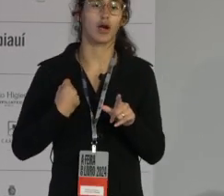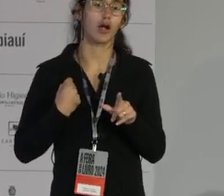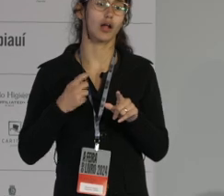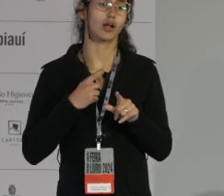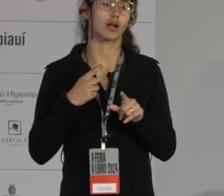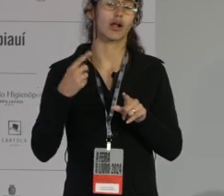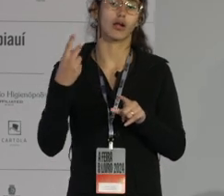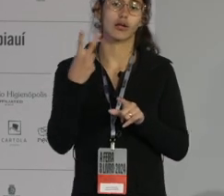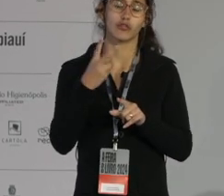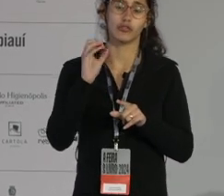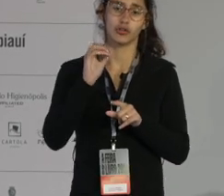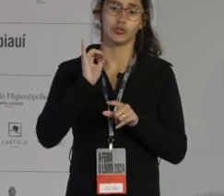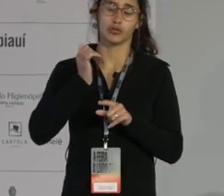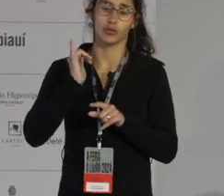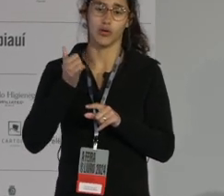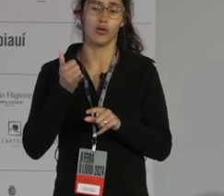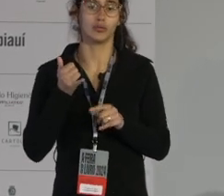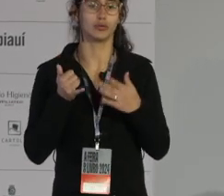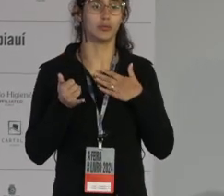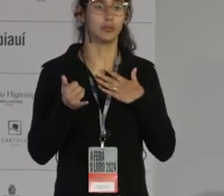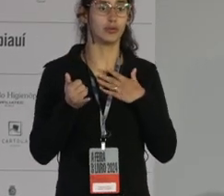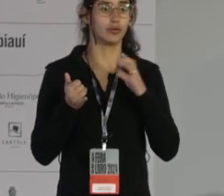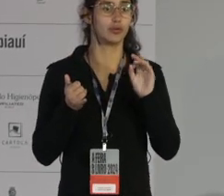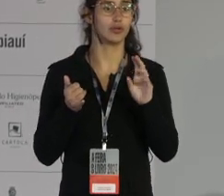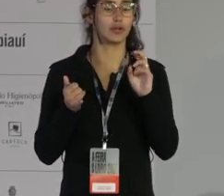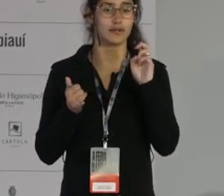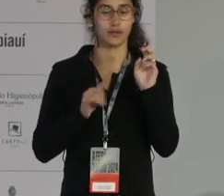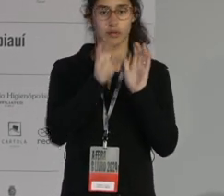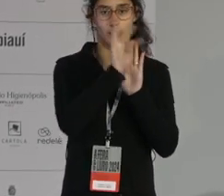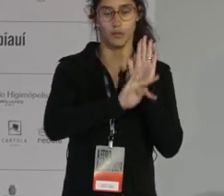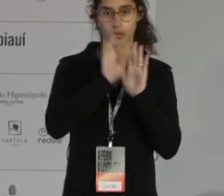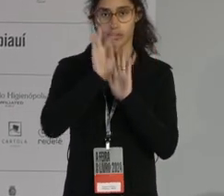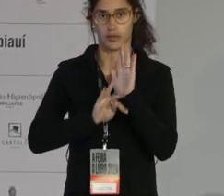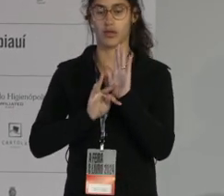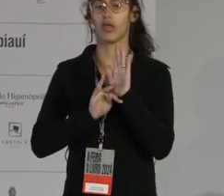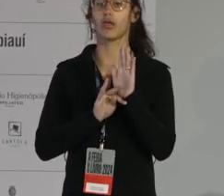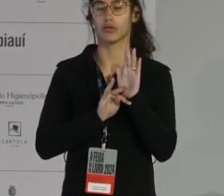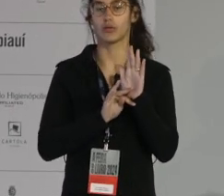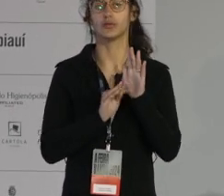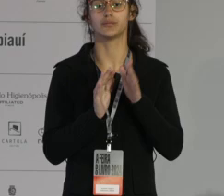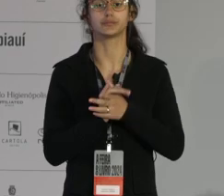tem 21 contos, o meu são apenas 5 textos, né, 5 narrativas.